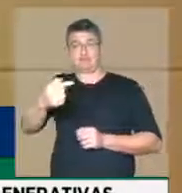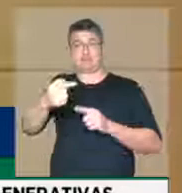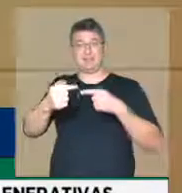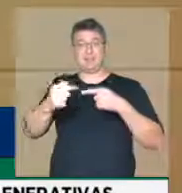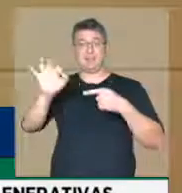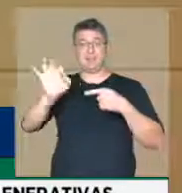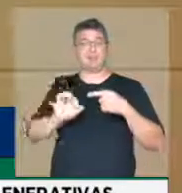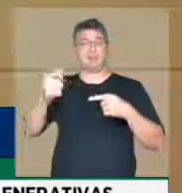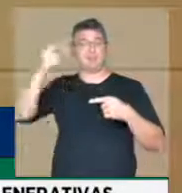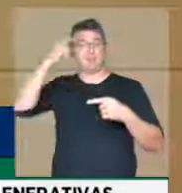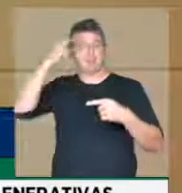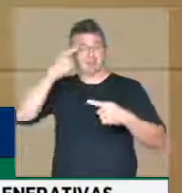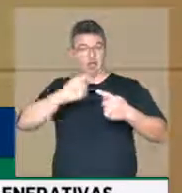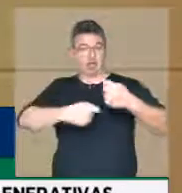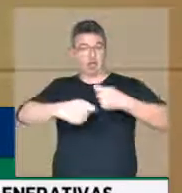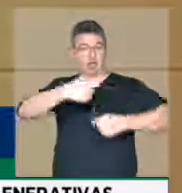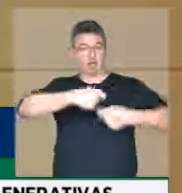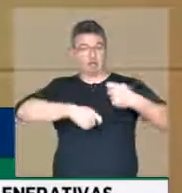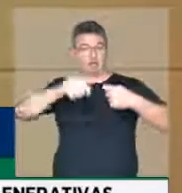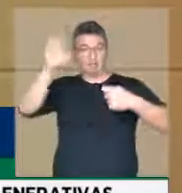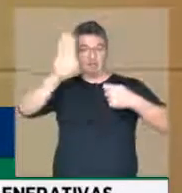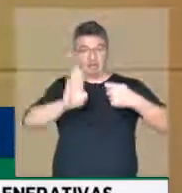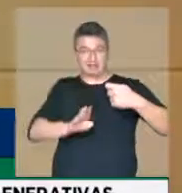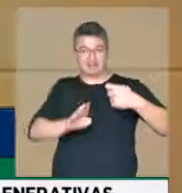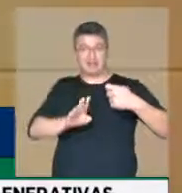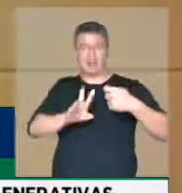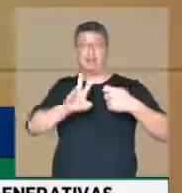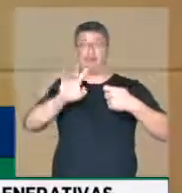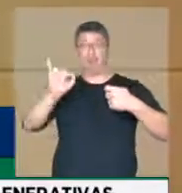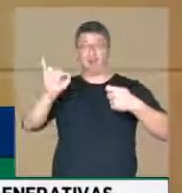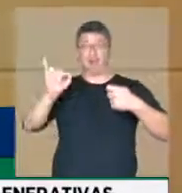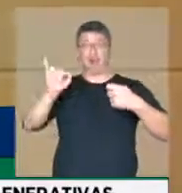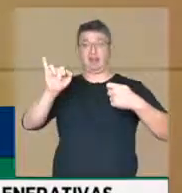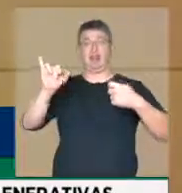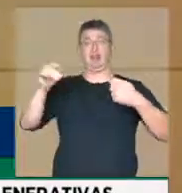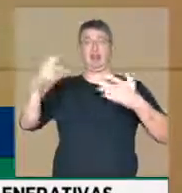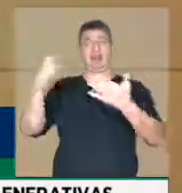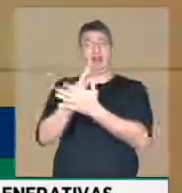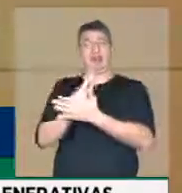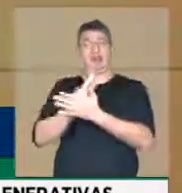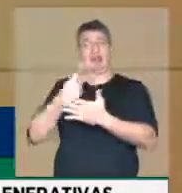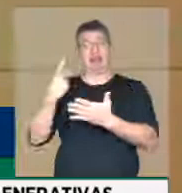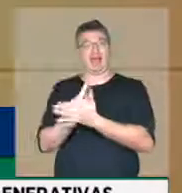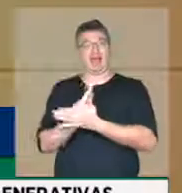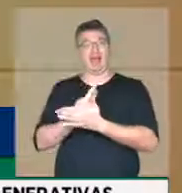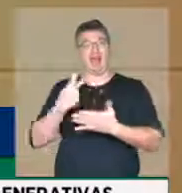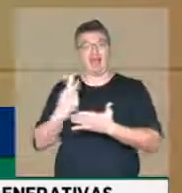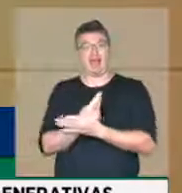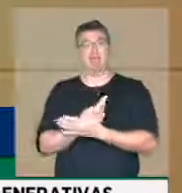57% acham que a economia do país vai na direção errada.